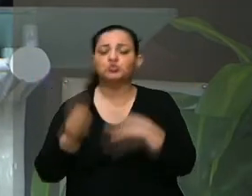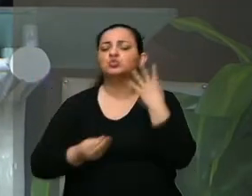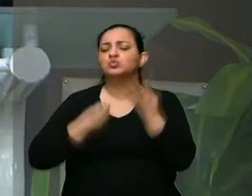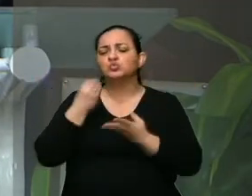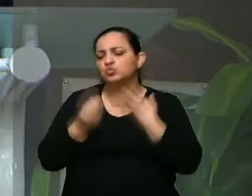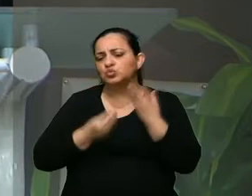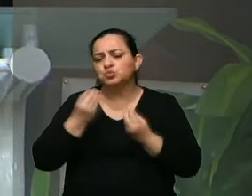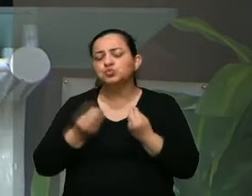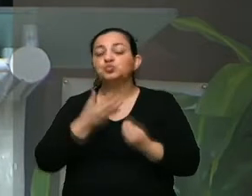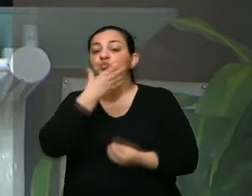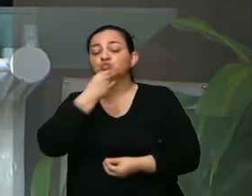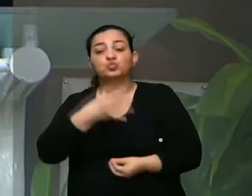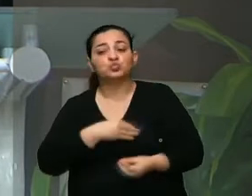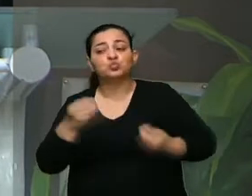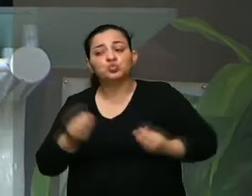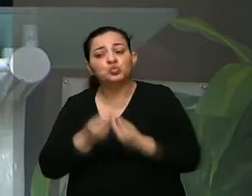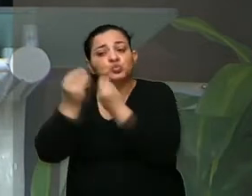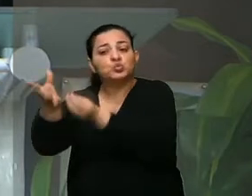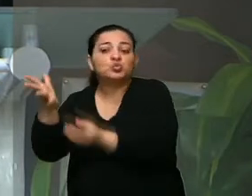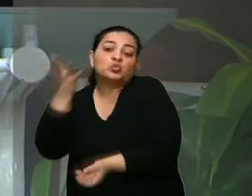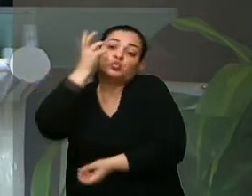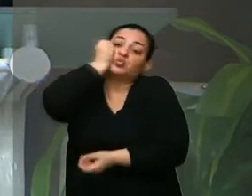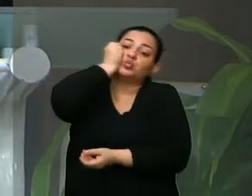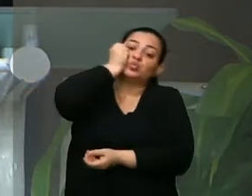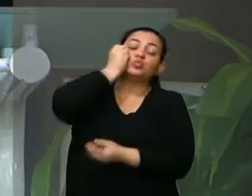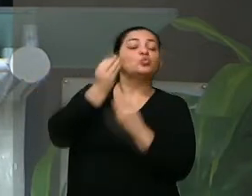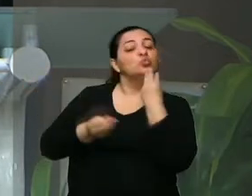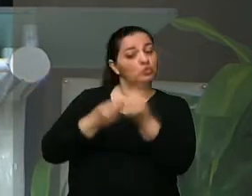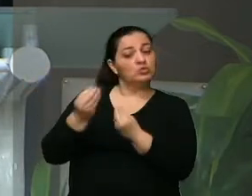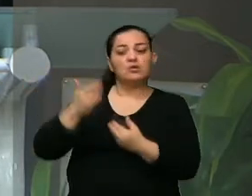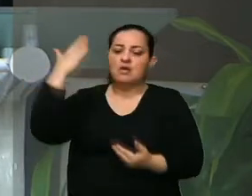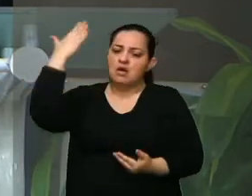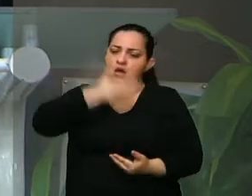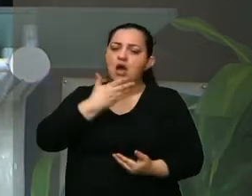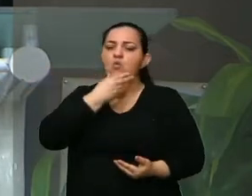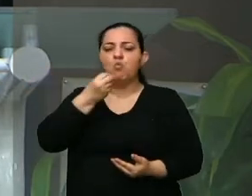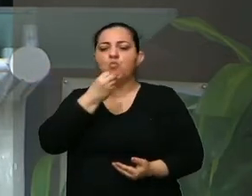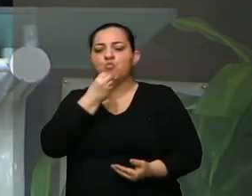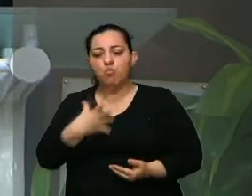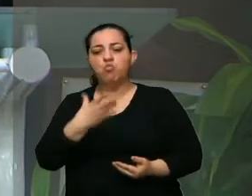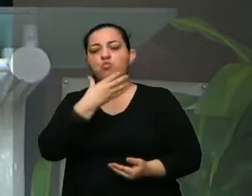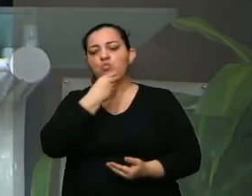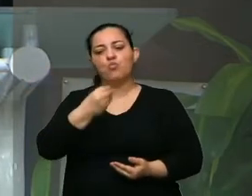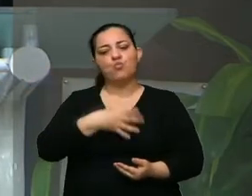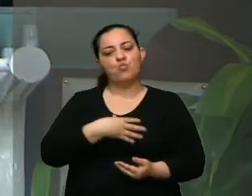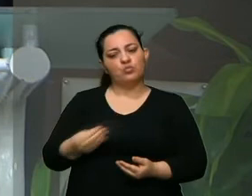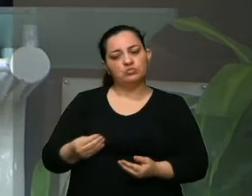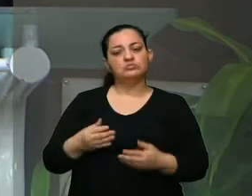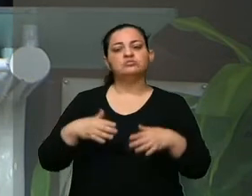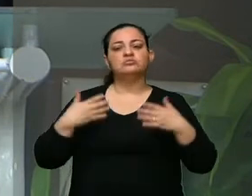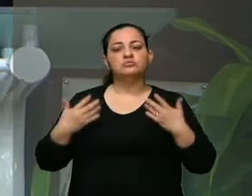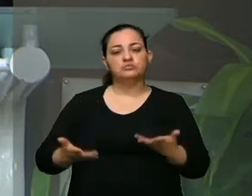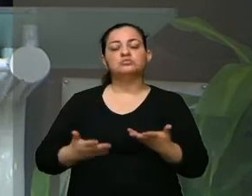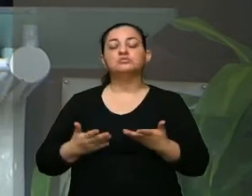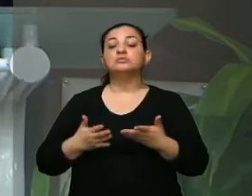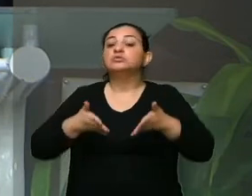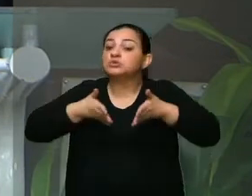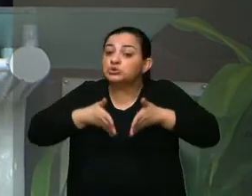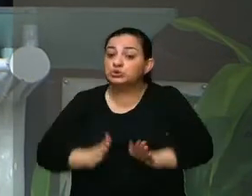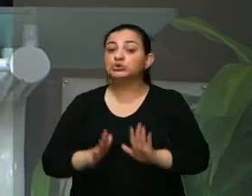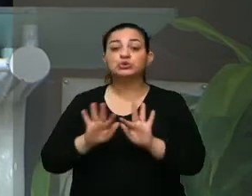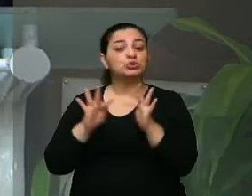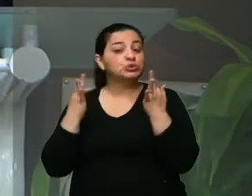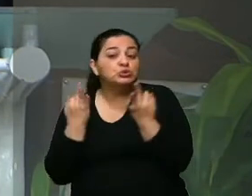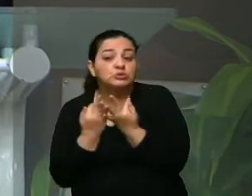aquele filho recebia a adoção quando provava ser bom filho nascia na